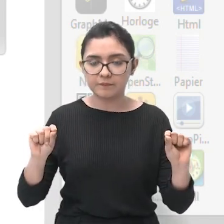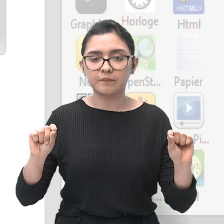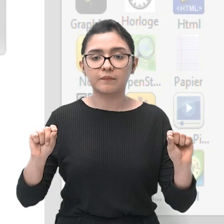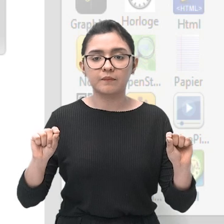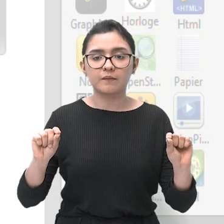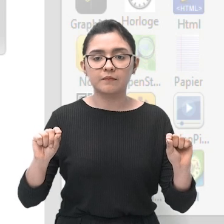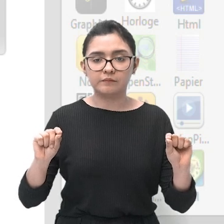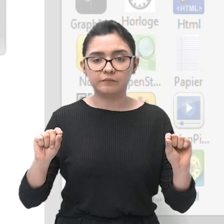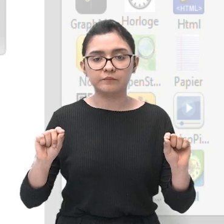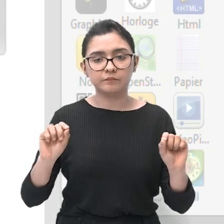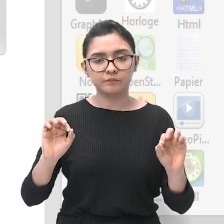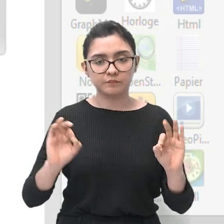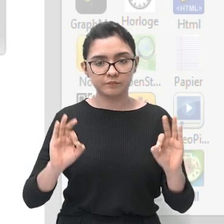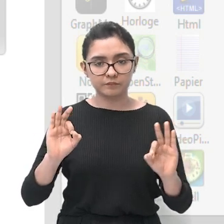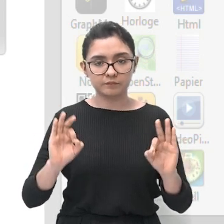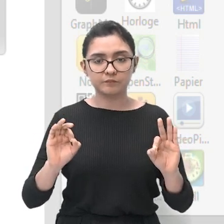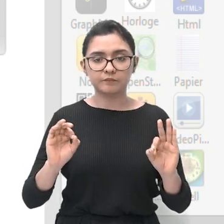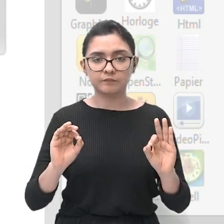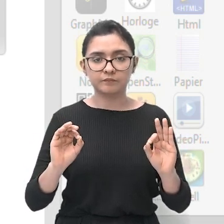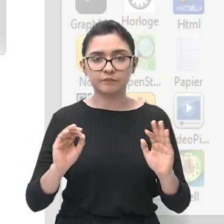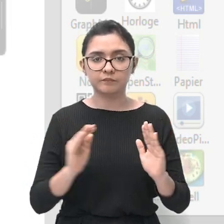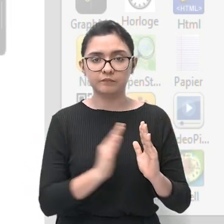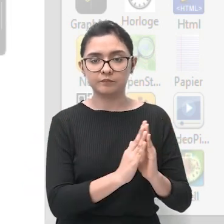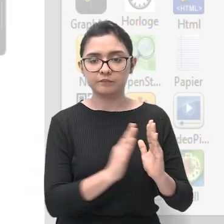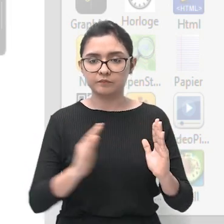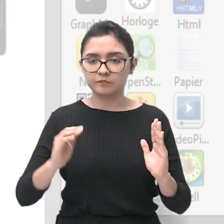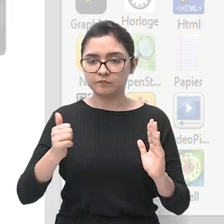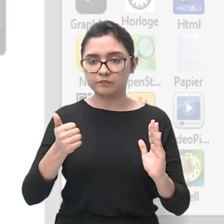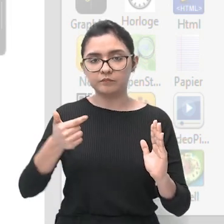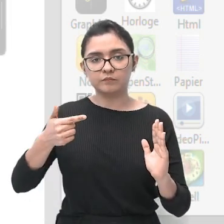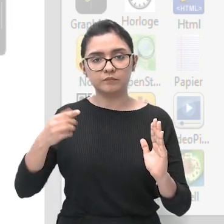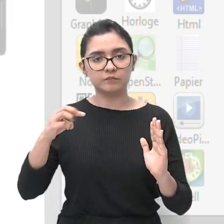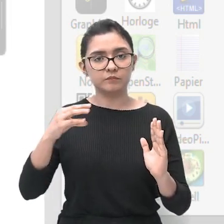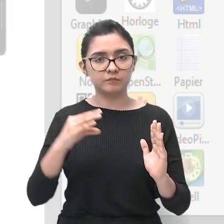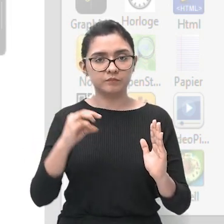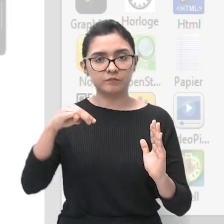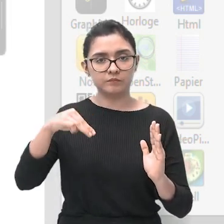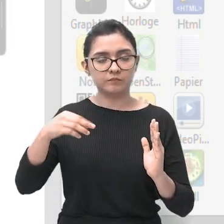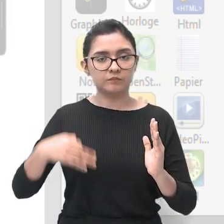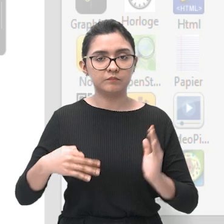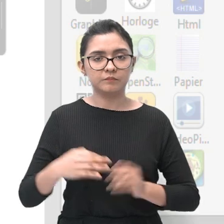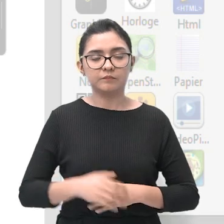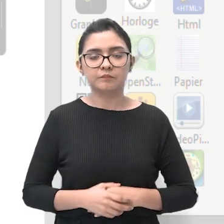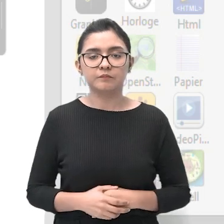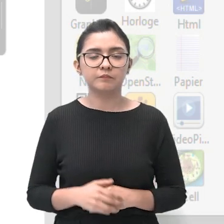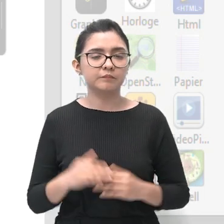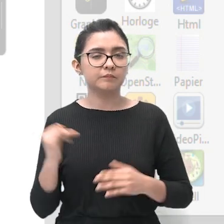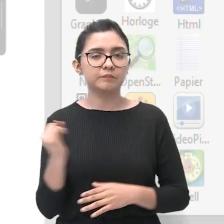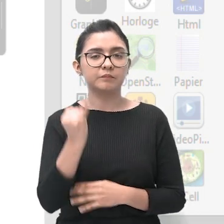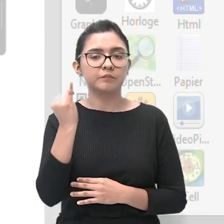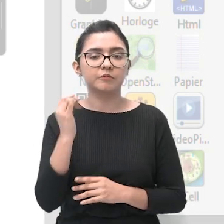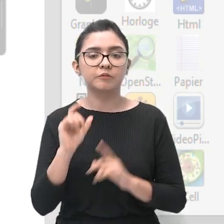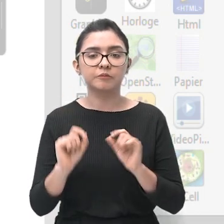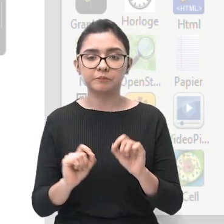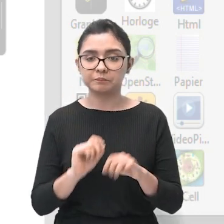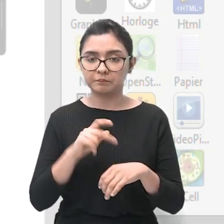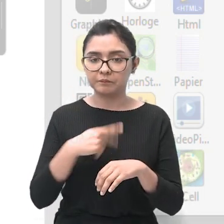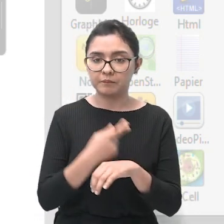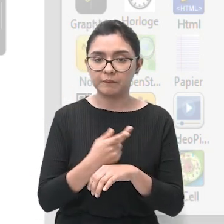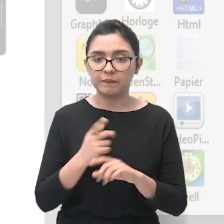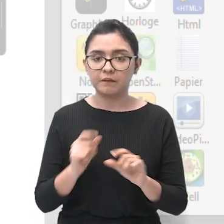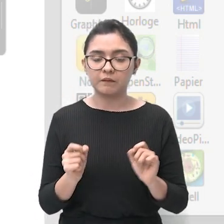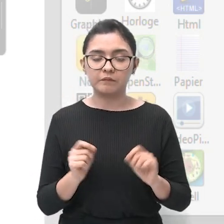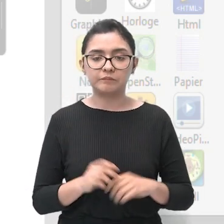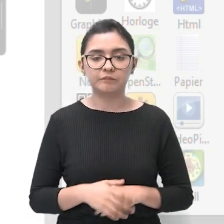e graduar até 12 centímetros. Ó. Certo? É importante que depois que a gente